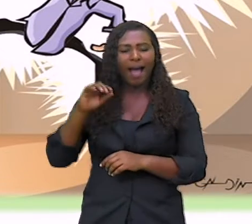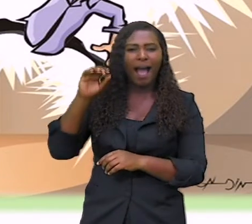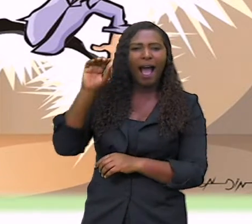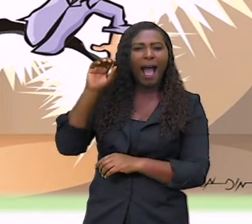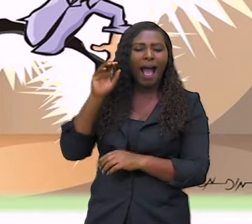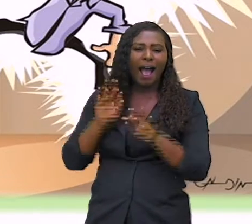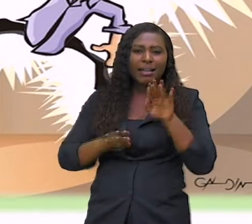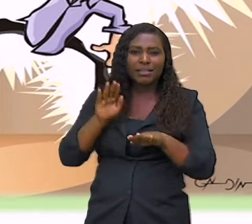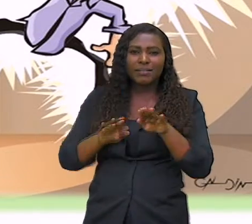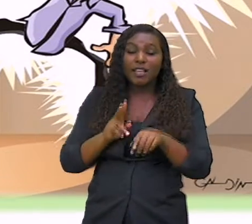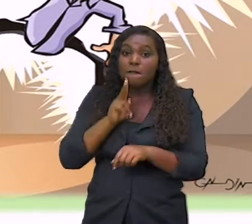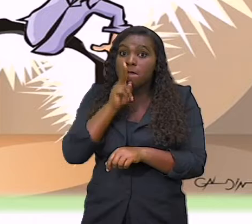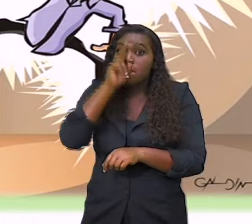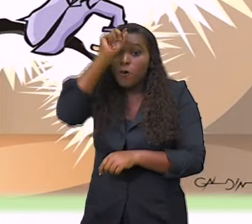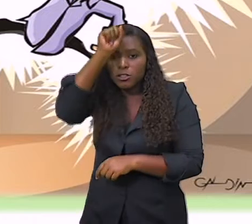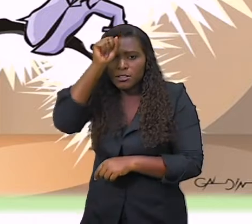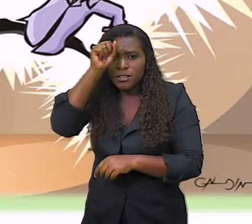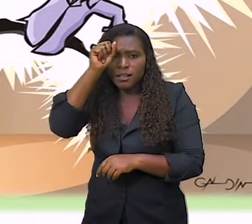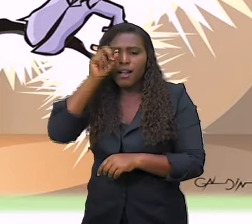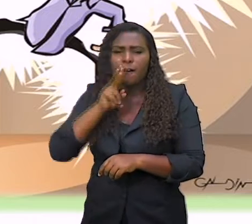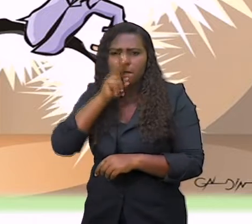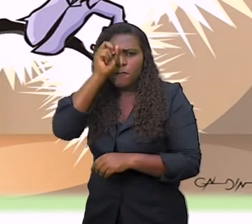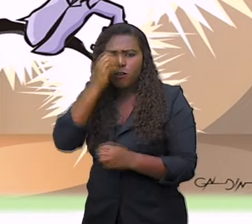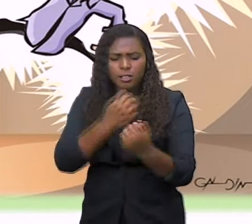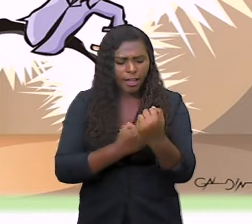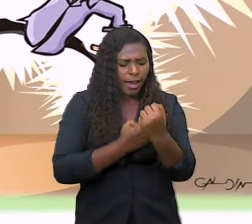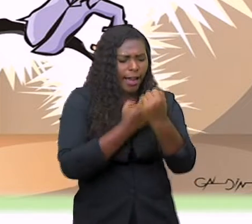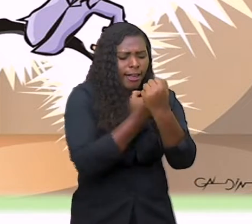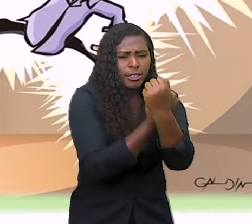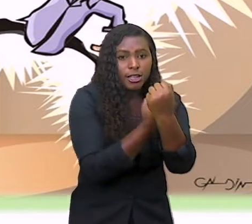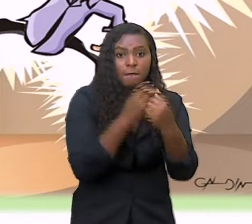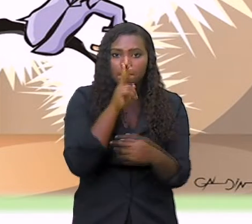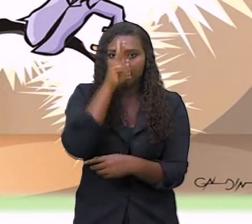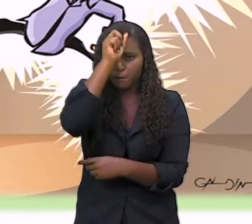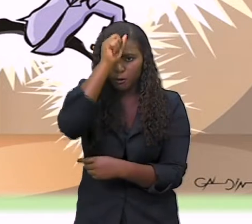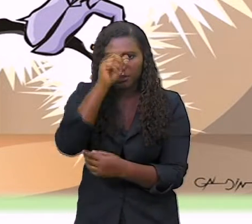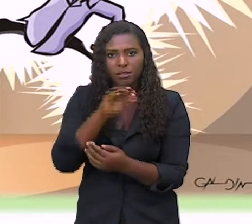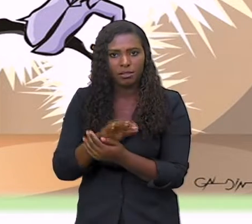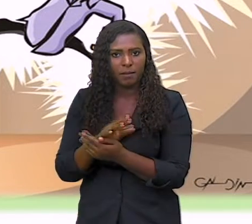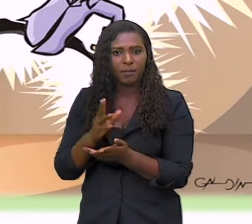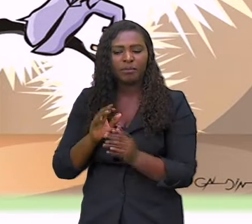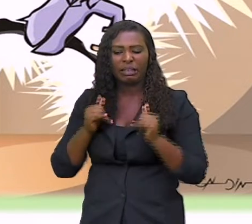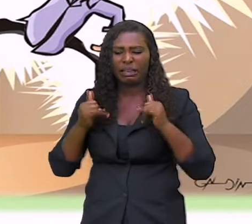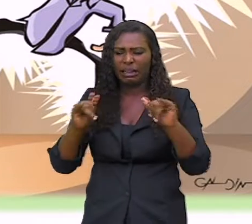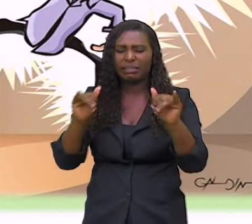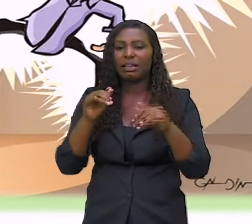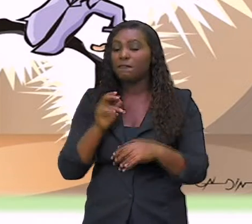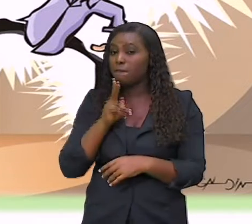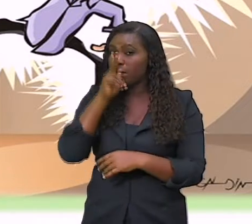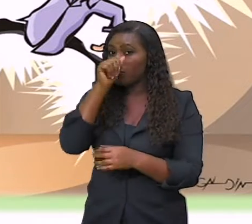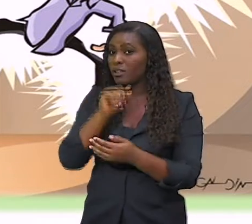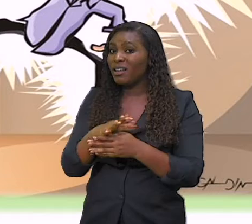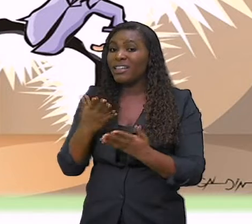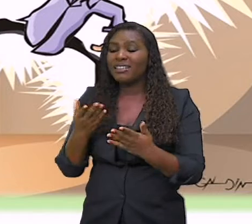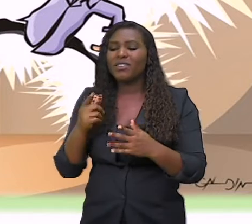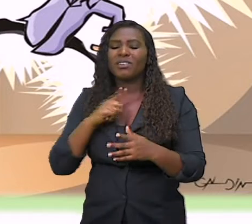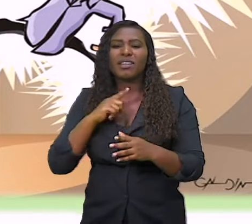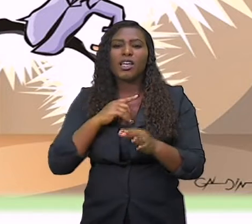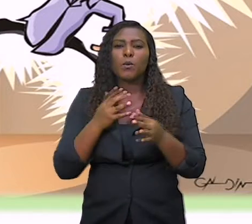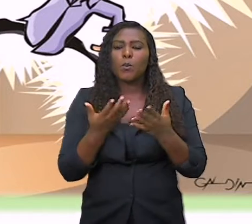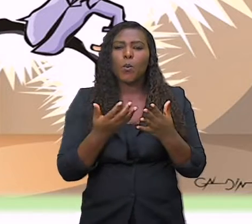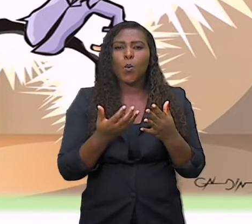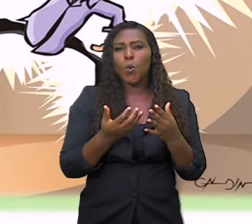Lembrando que a corrente elétrica é medida no nosso sistema universal de unidades, em